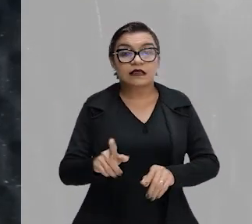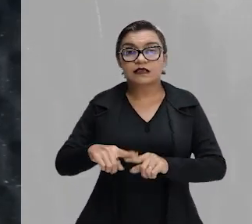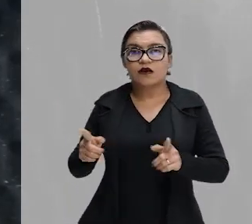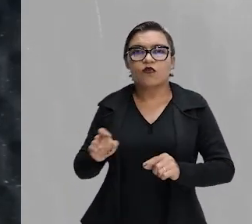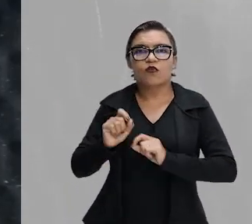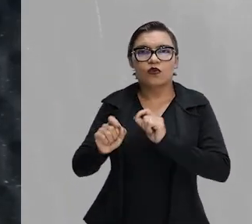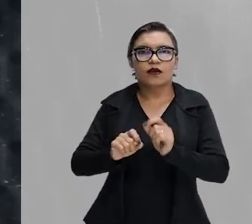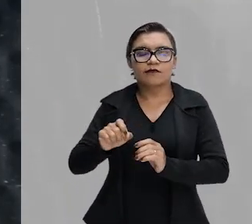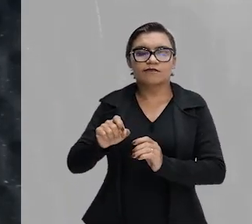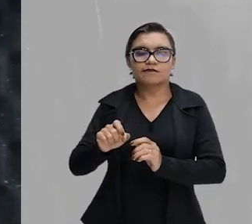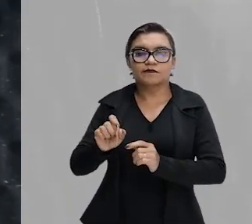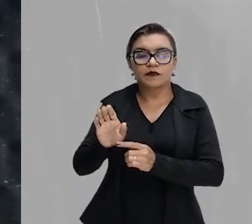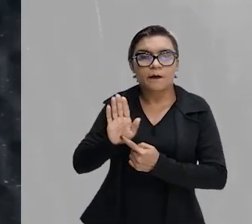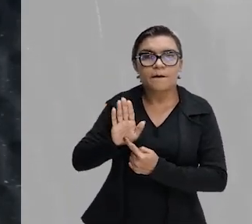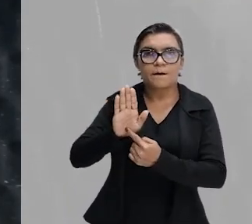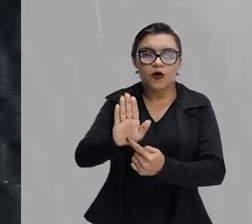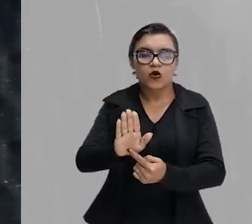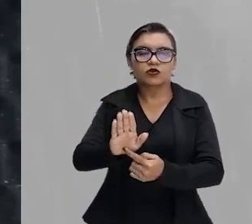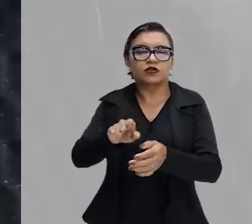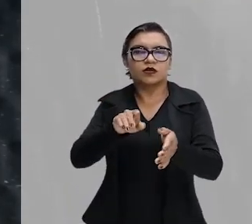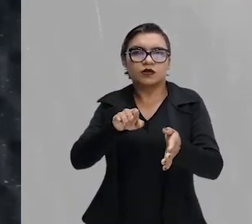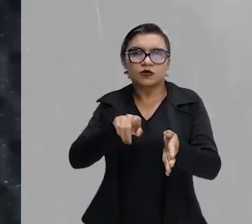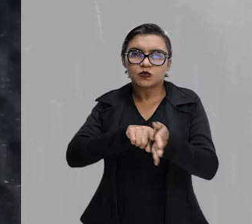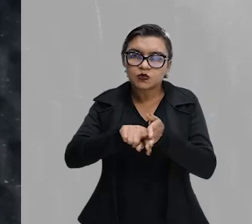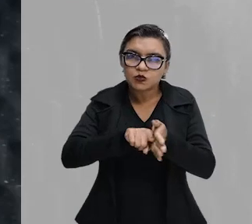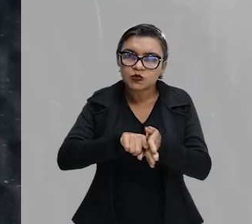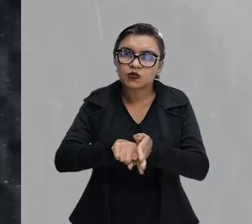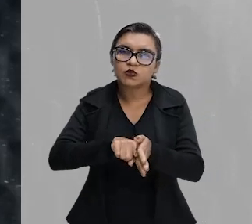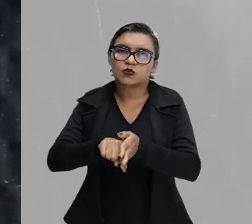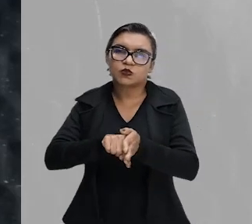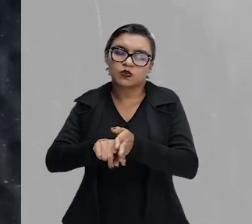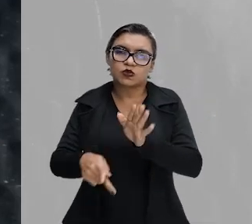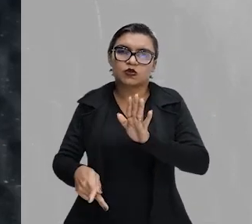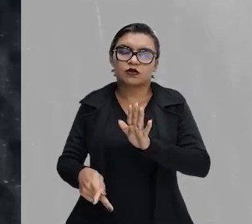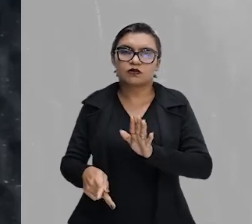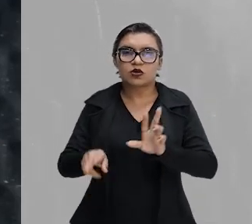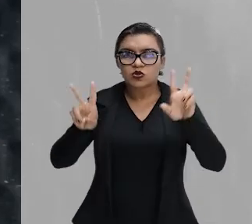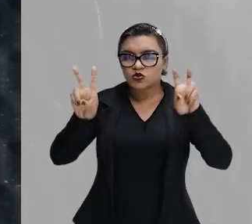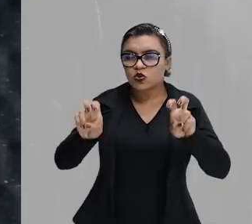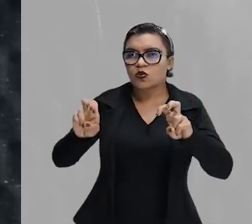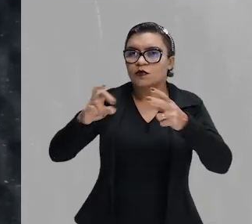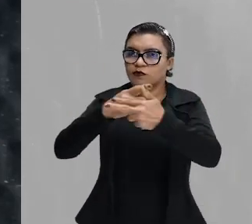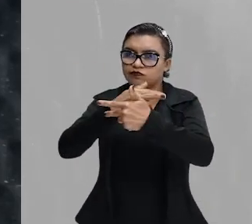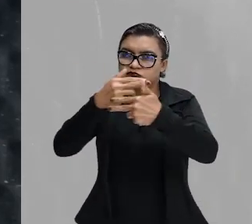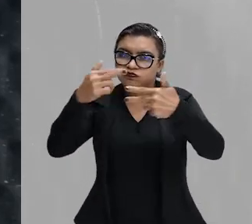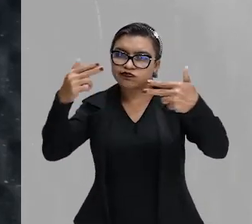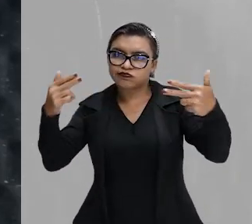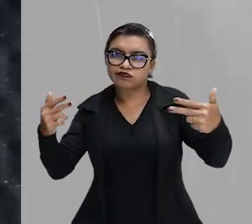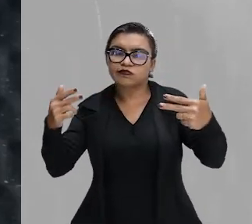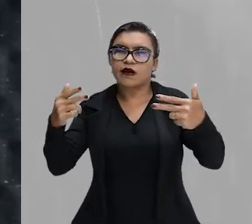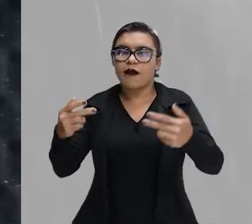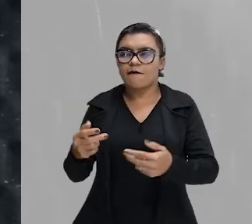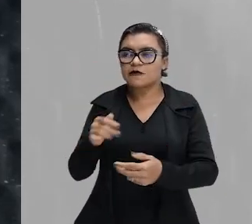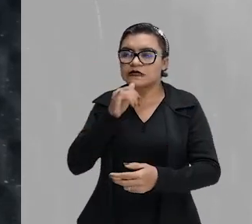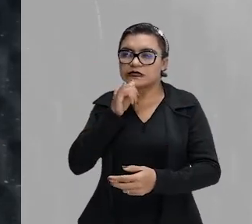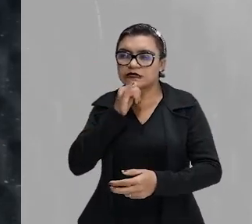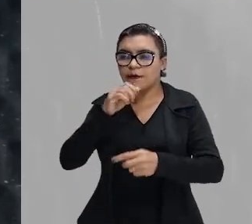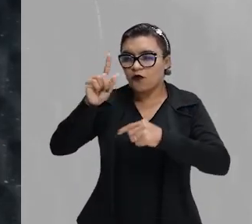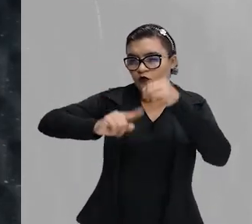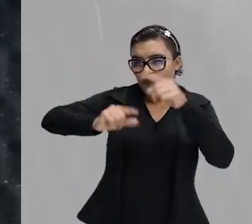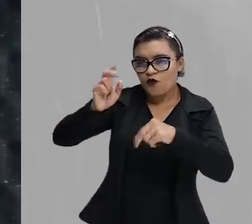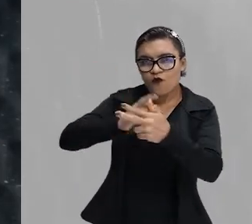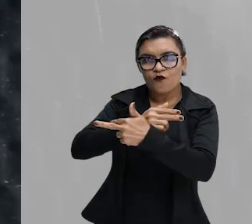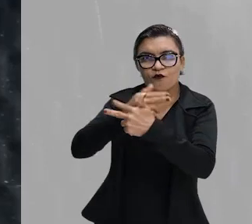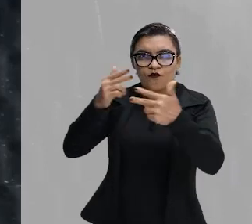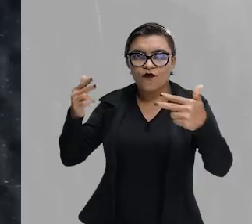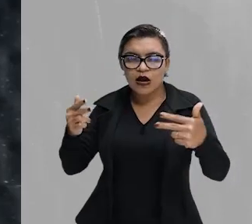importante para esse estudo, né, astronômico, porque ele pega os estudos de Aristarco, pega aquilo que Aristarco já